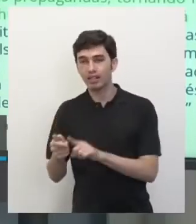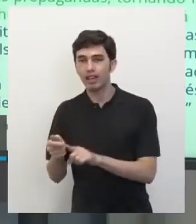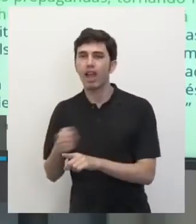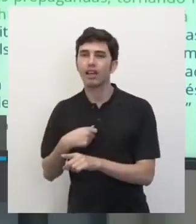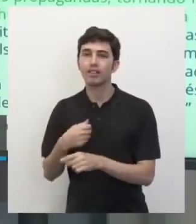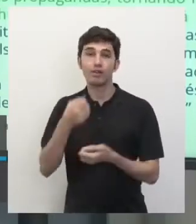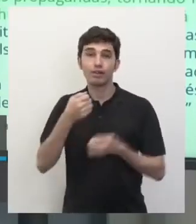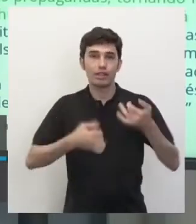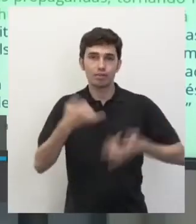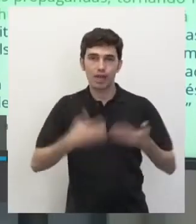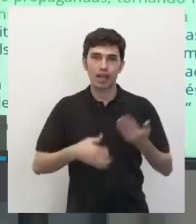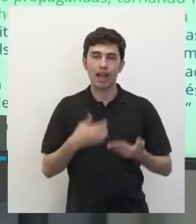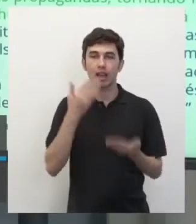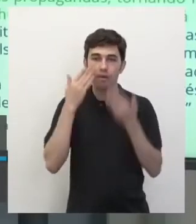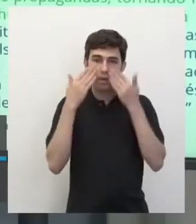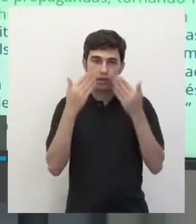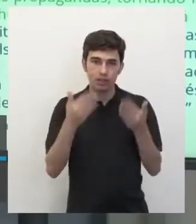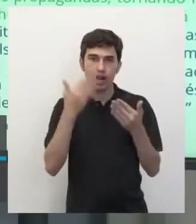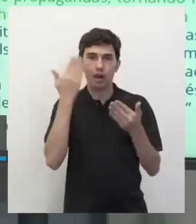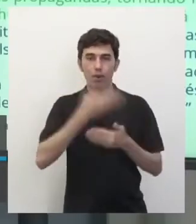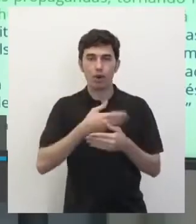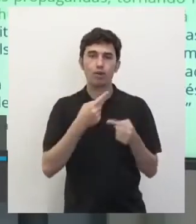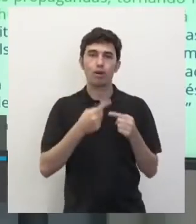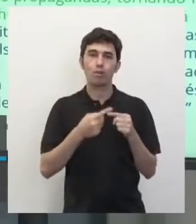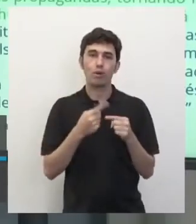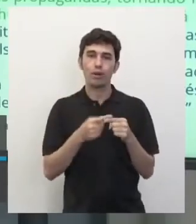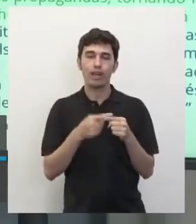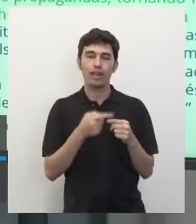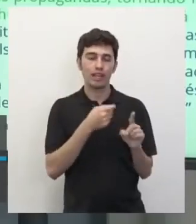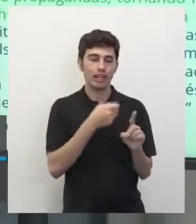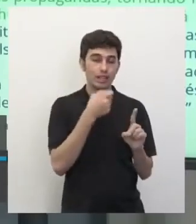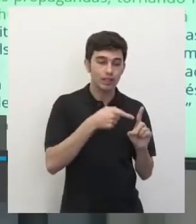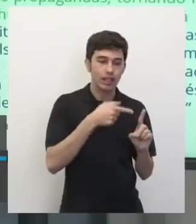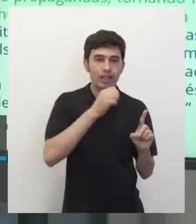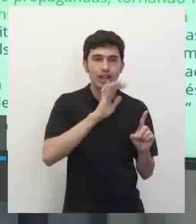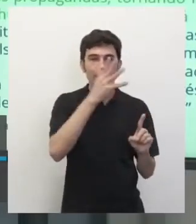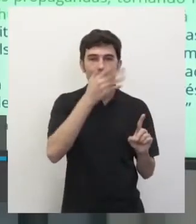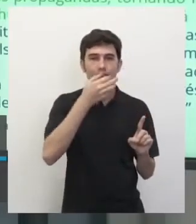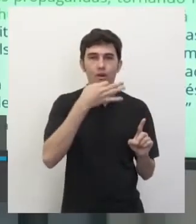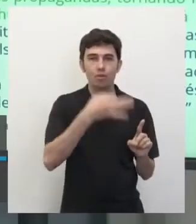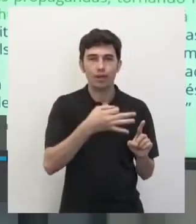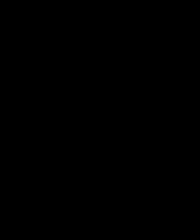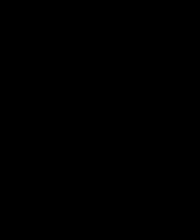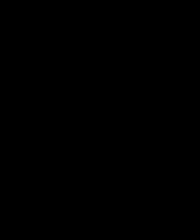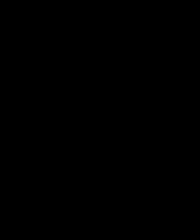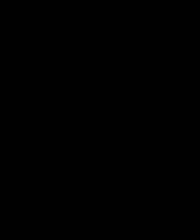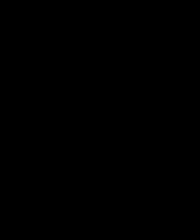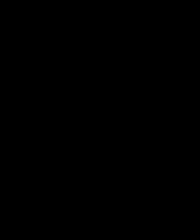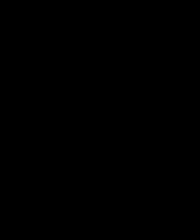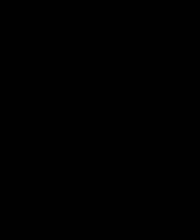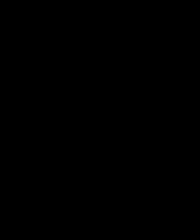menos, ou ficou evidente, a parte dos argumentos de autoridade, tá? Muito bem.